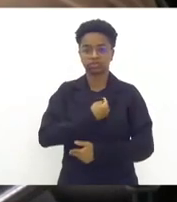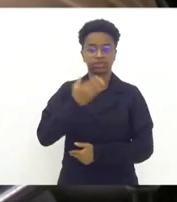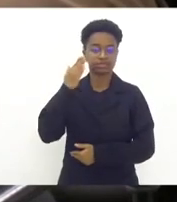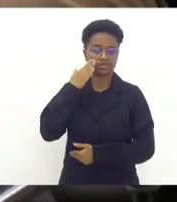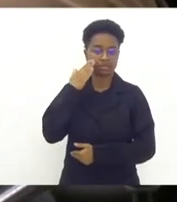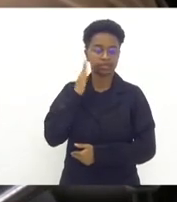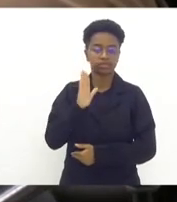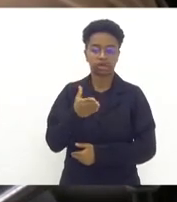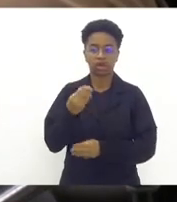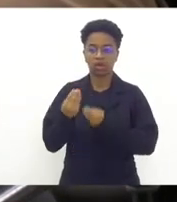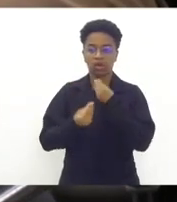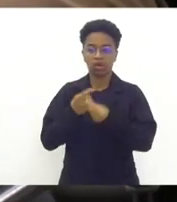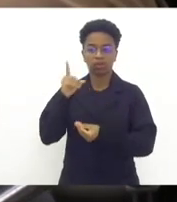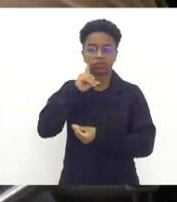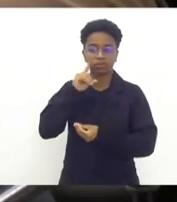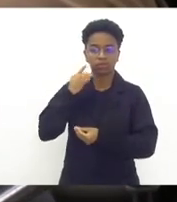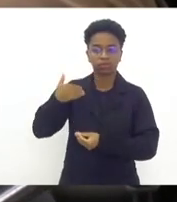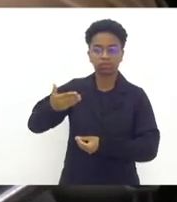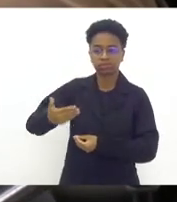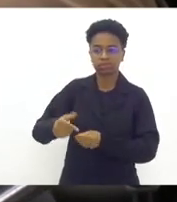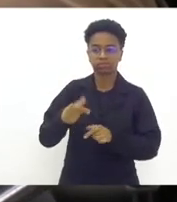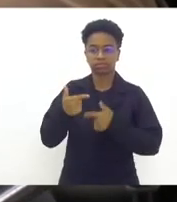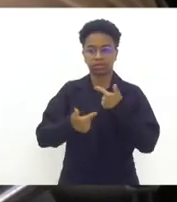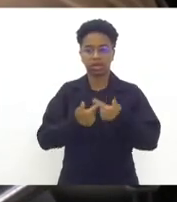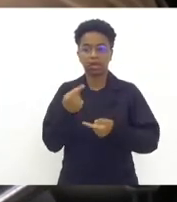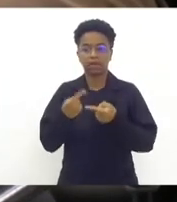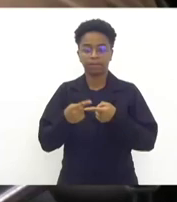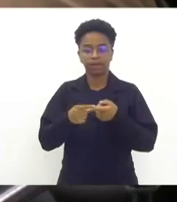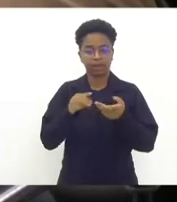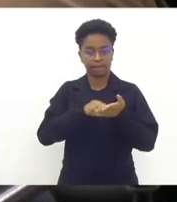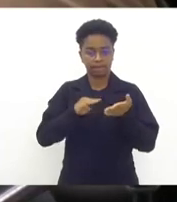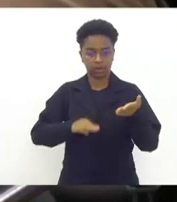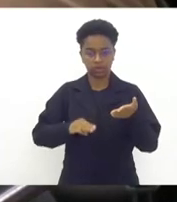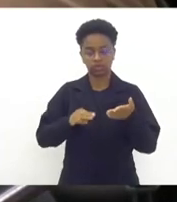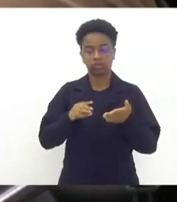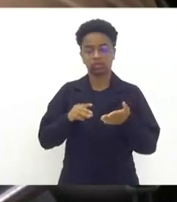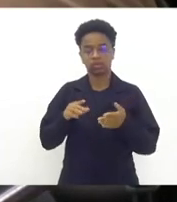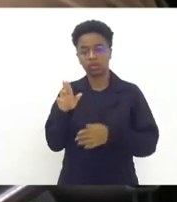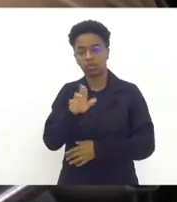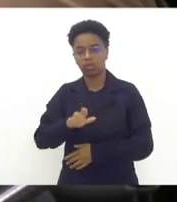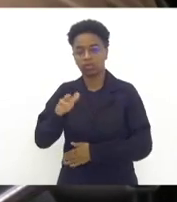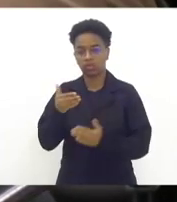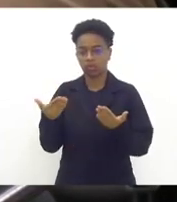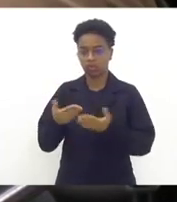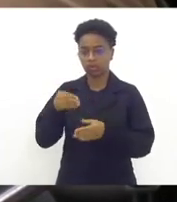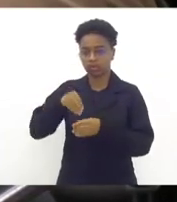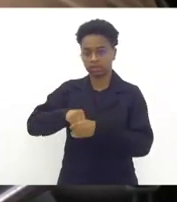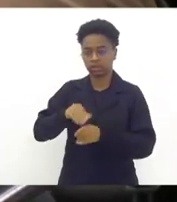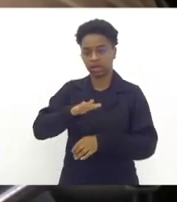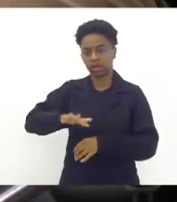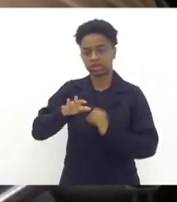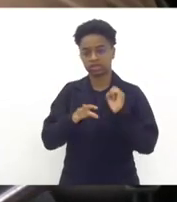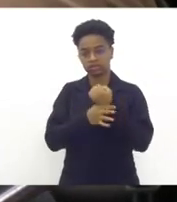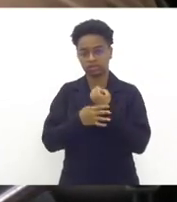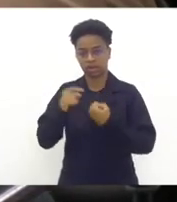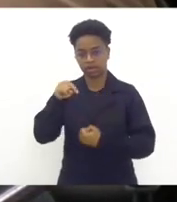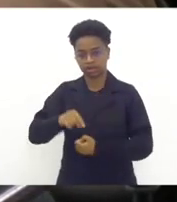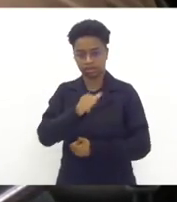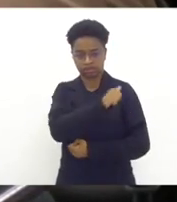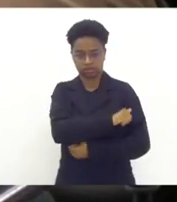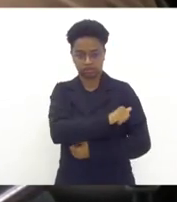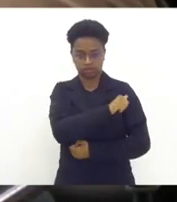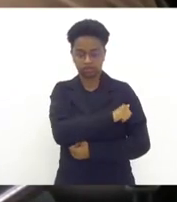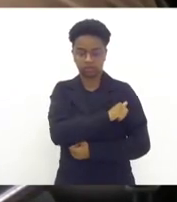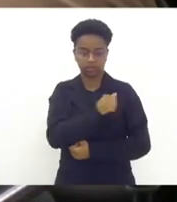no cotidiano. Esse tipo de metodologia que é utilizada hoje pelas forças de segurança do Estado do Rio de Janeiro